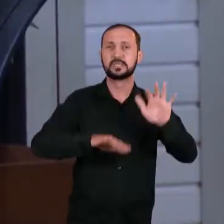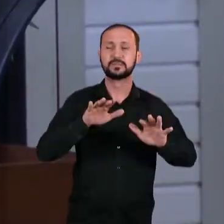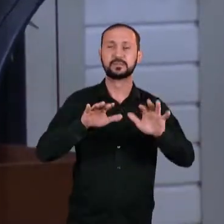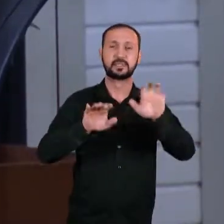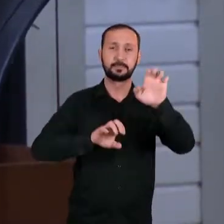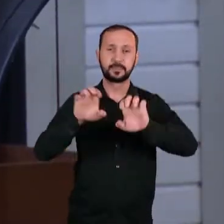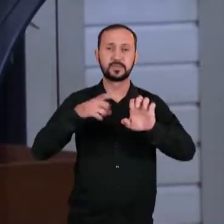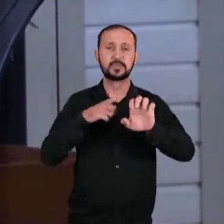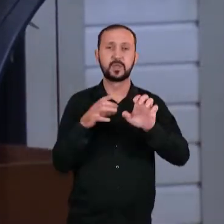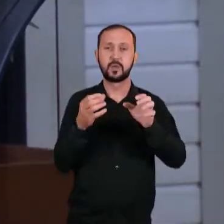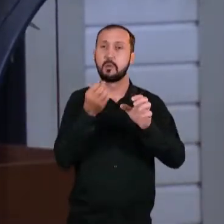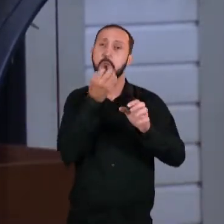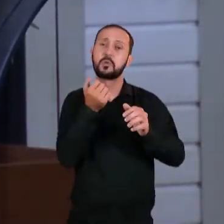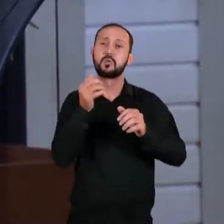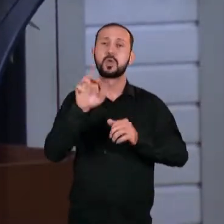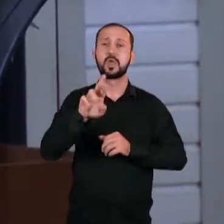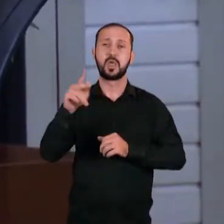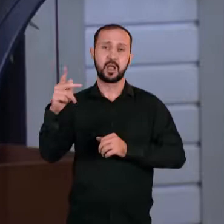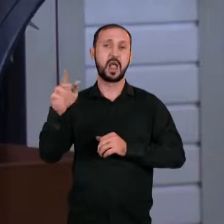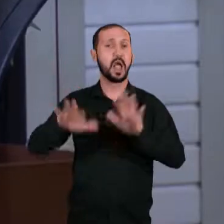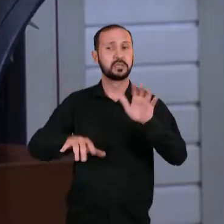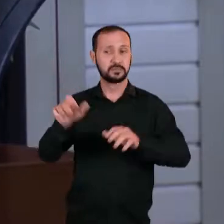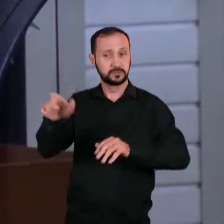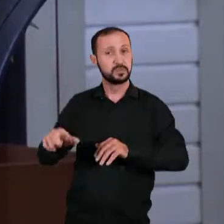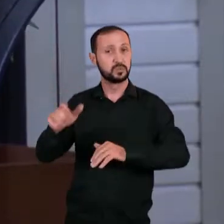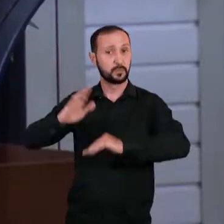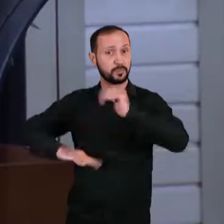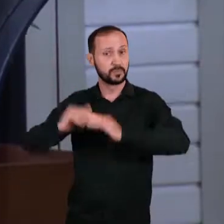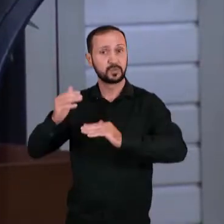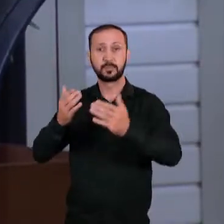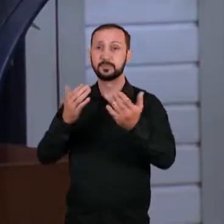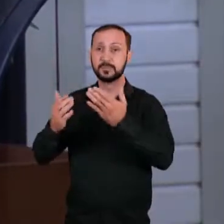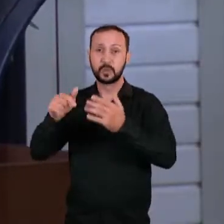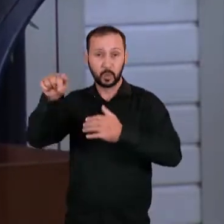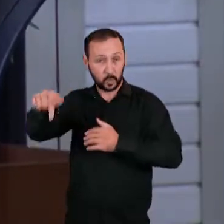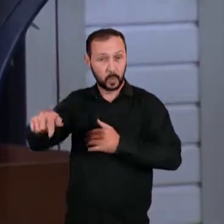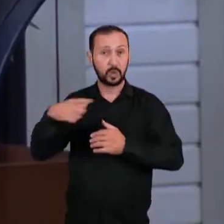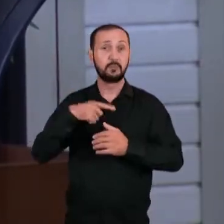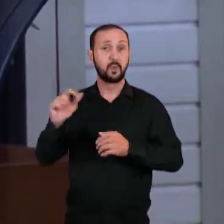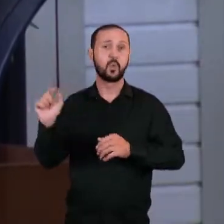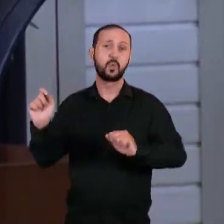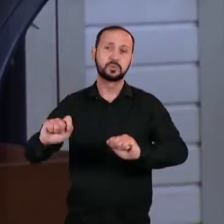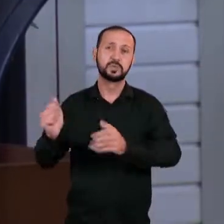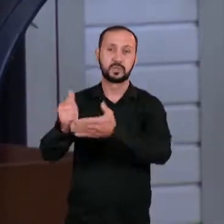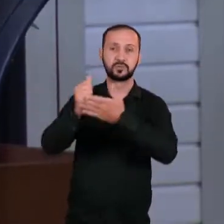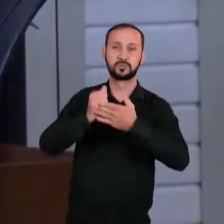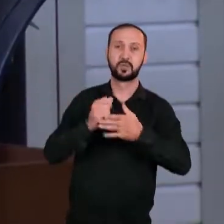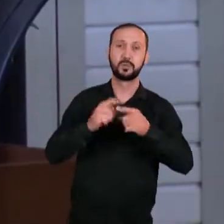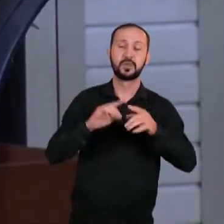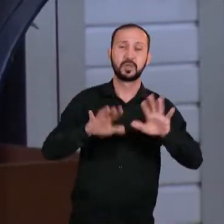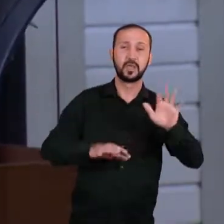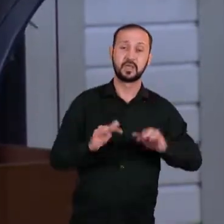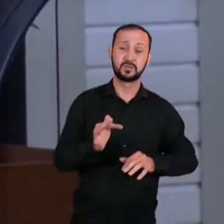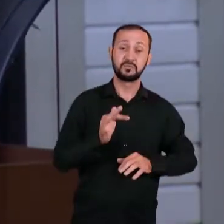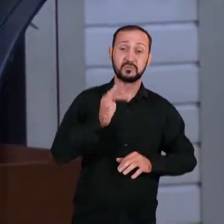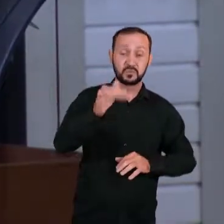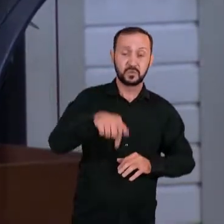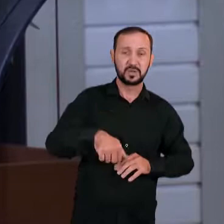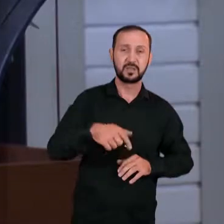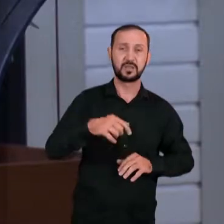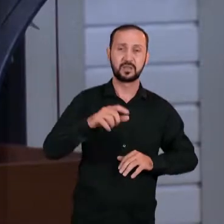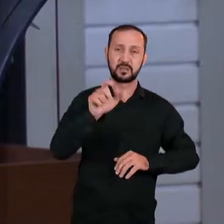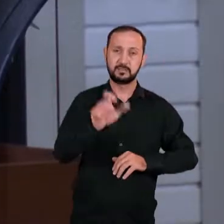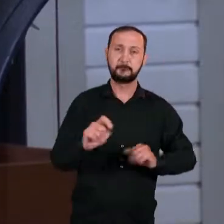um RH, com o próprio psicólogo do RH é legal de estar trabalhando para o tratamento, porque pode ser que o paciente se torne incapaz mesmo de necessidade de